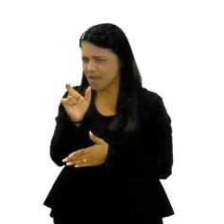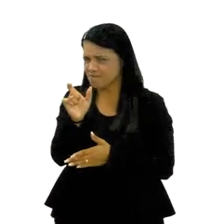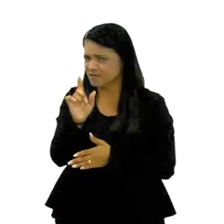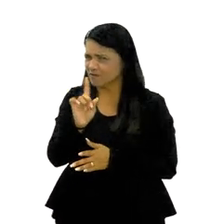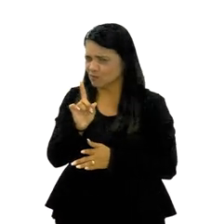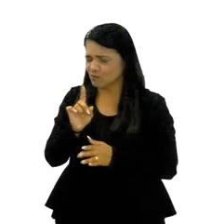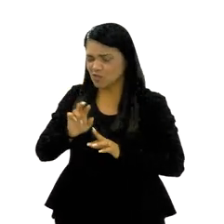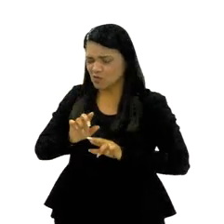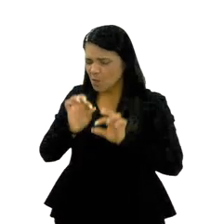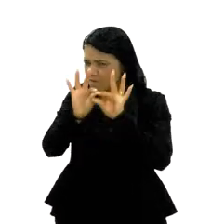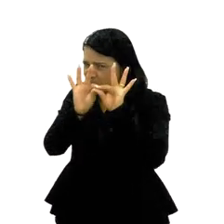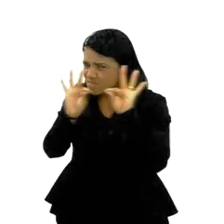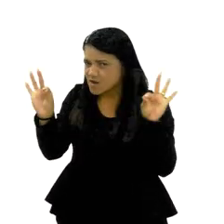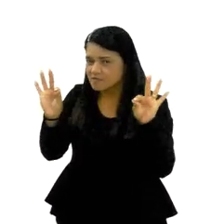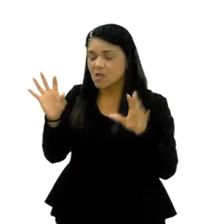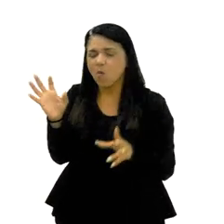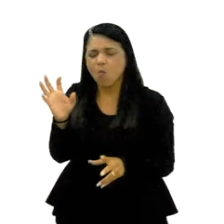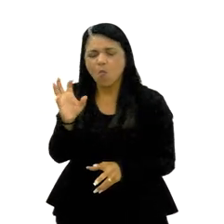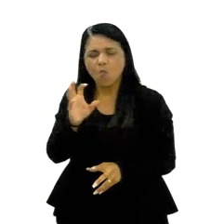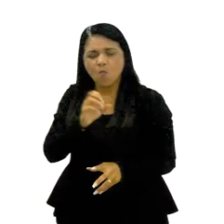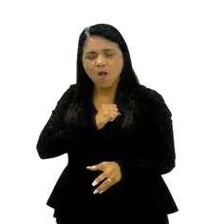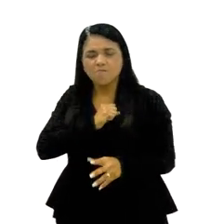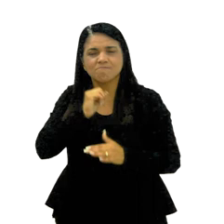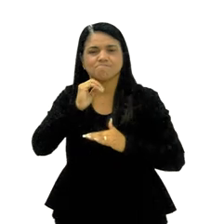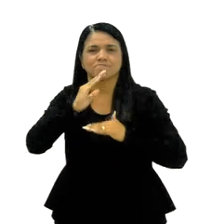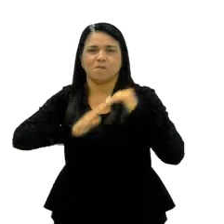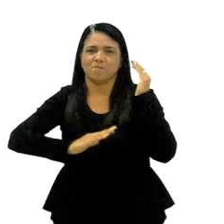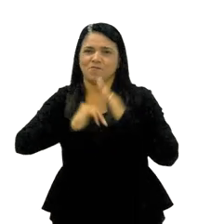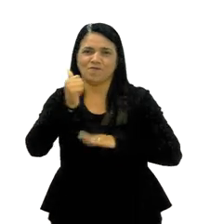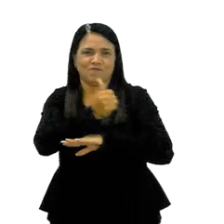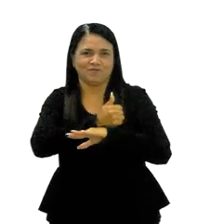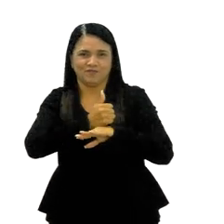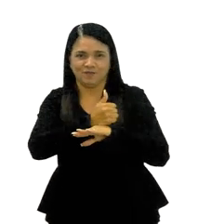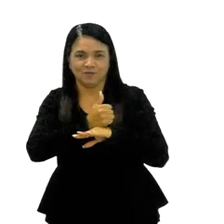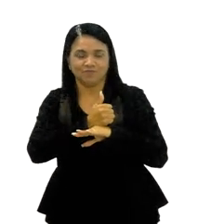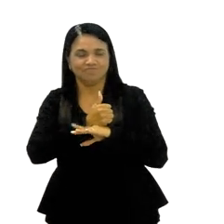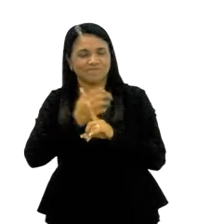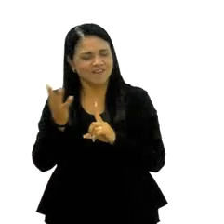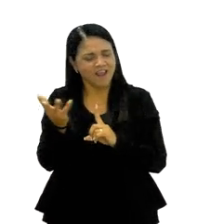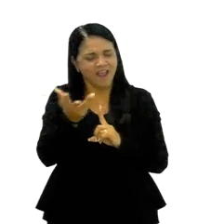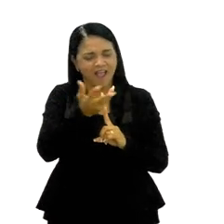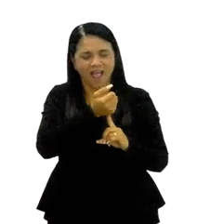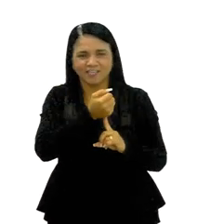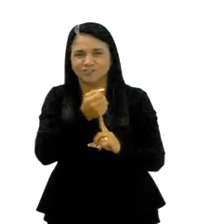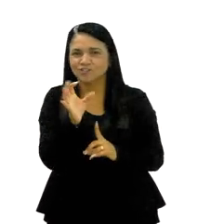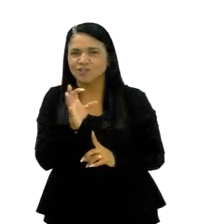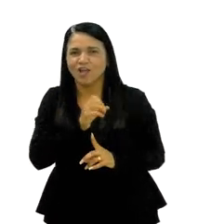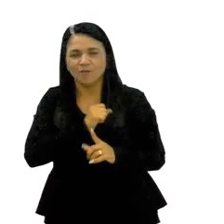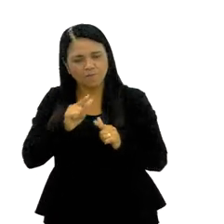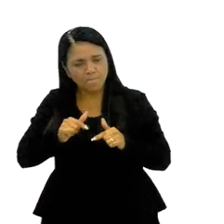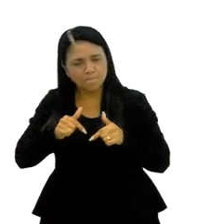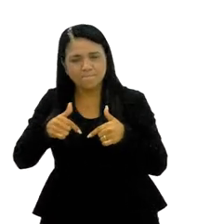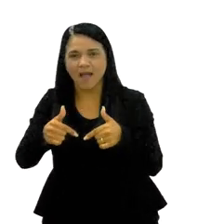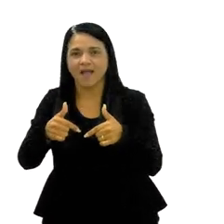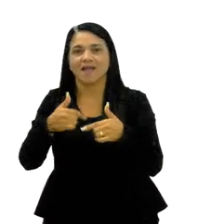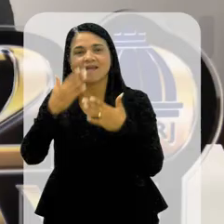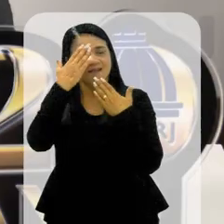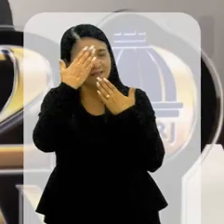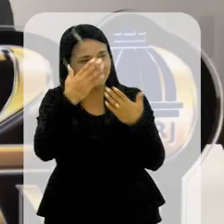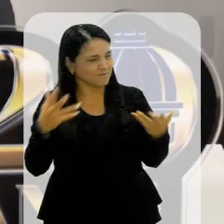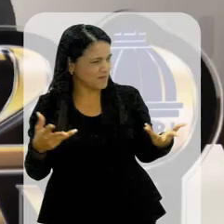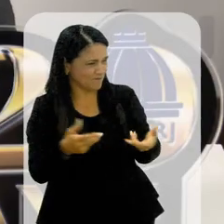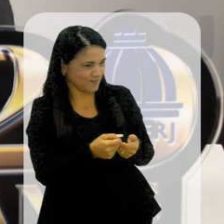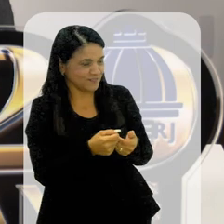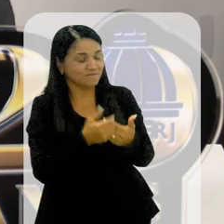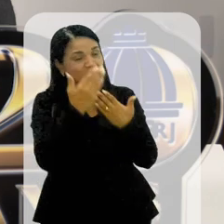em uma única palavra. Assim, uma única palavra não, se resume numa frase. Eu amo muito aquilo que eu faço e amo praticar a minha arte. É isso. Que